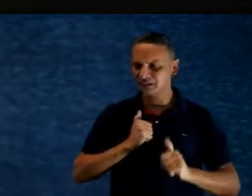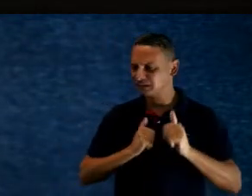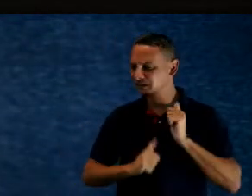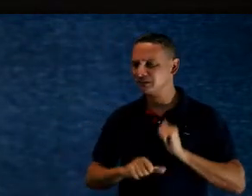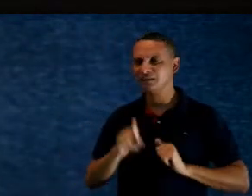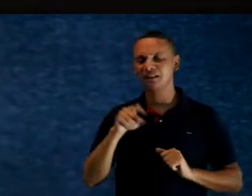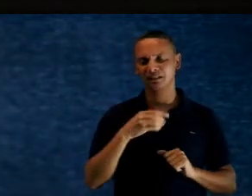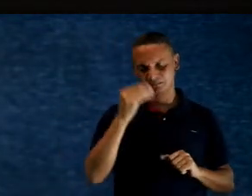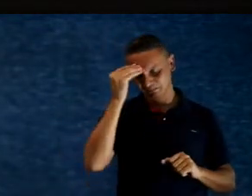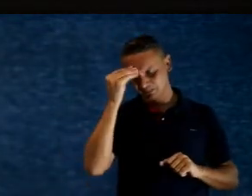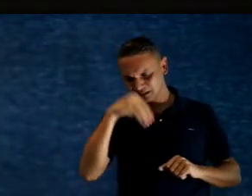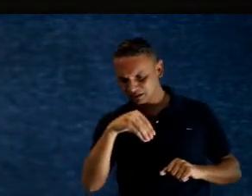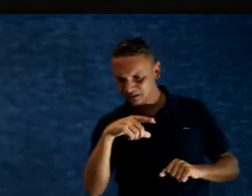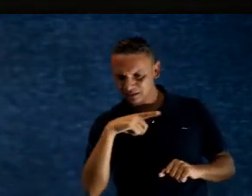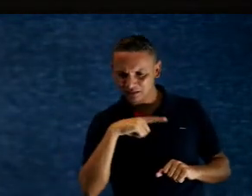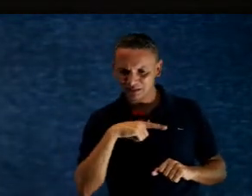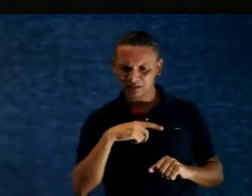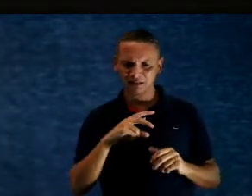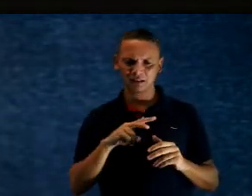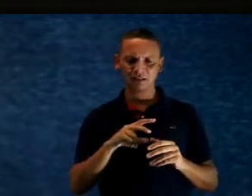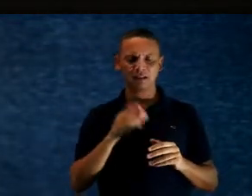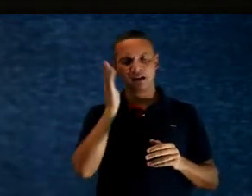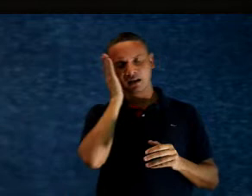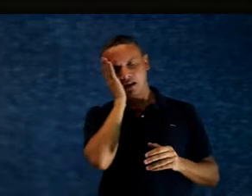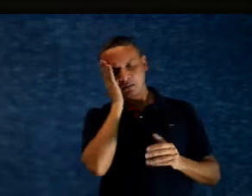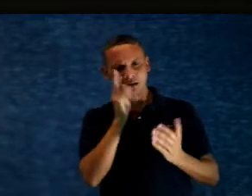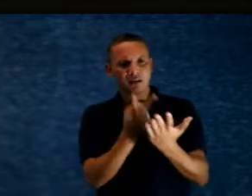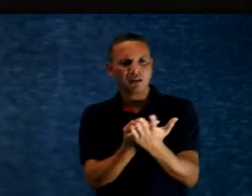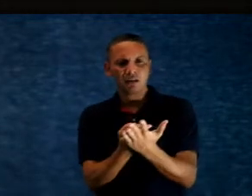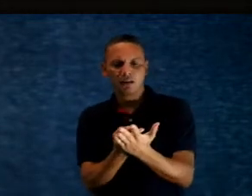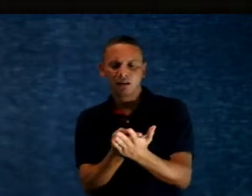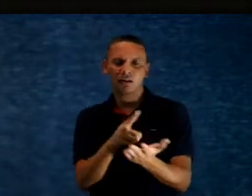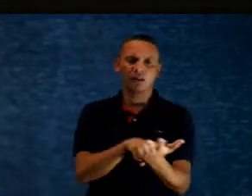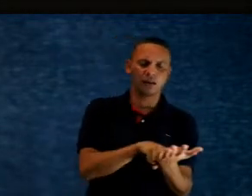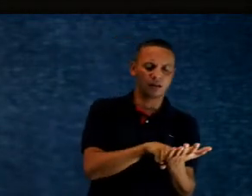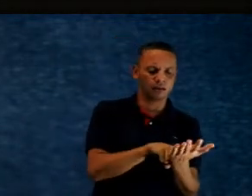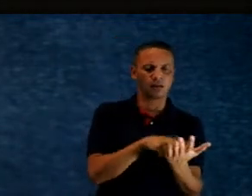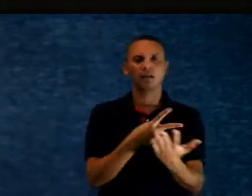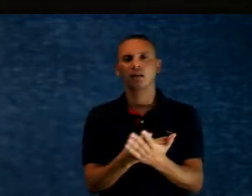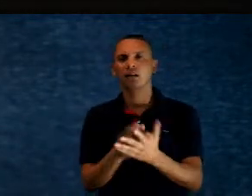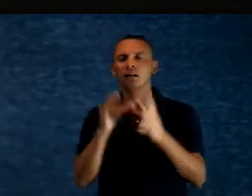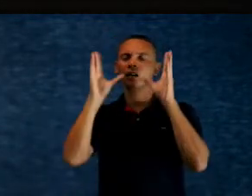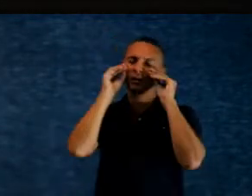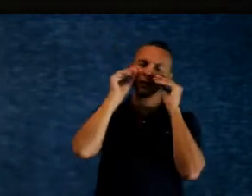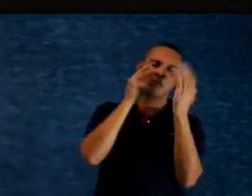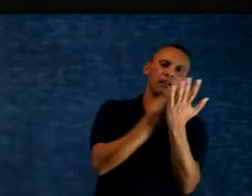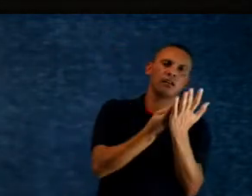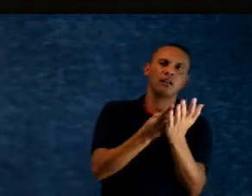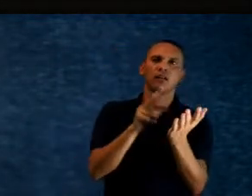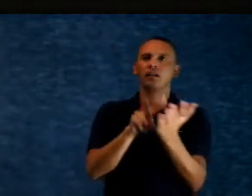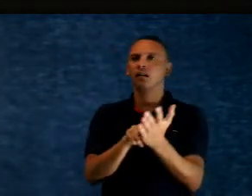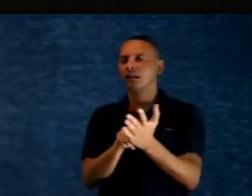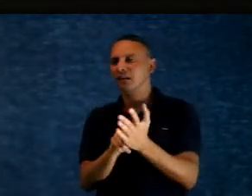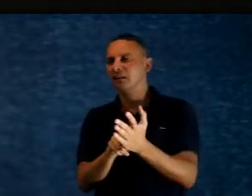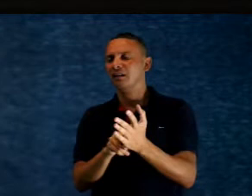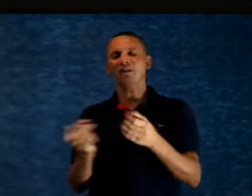tão antiga, deve ter nascido comigo, mas não consigo acostumar-me a ela. Como a dor. Quem é que se acostuma com a